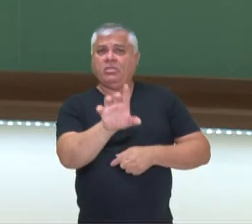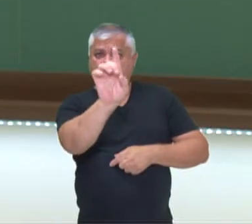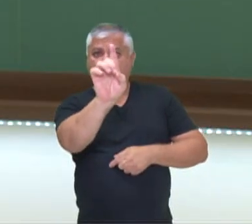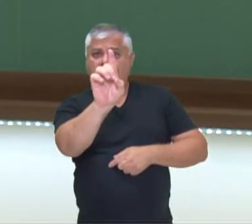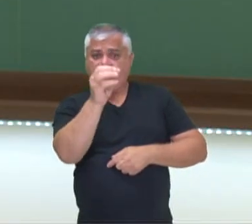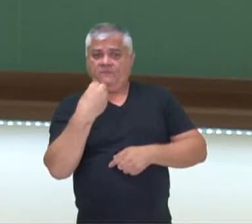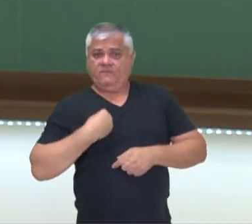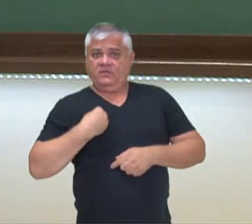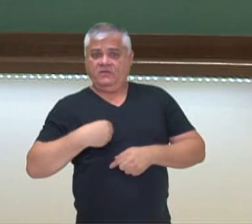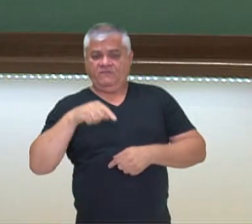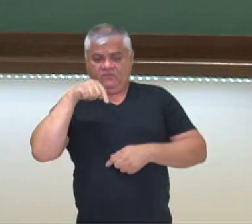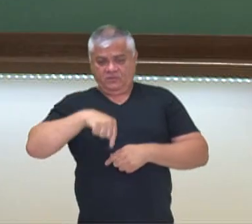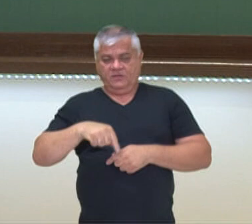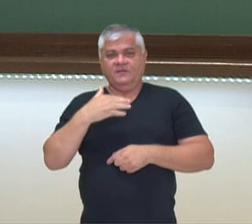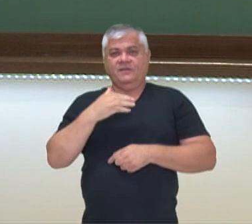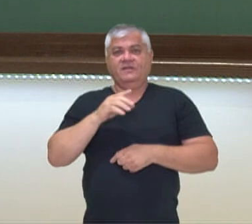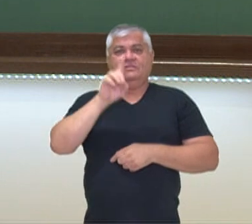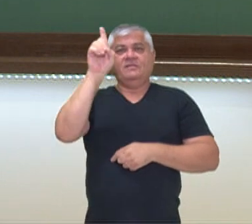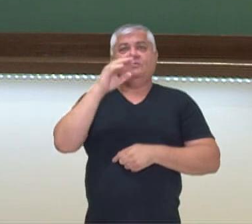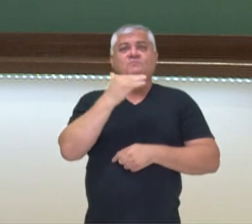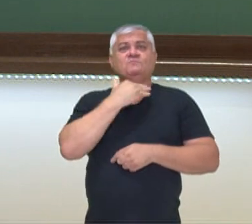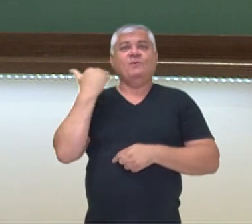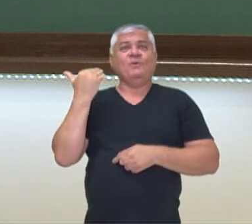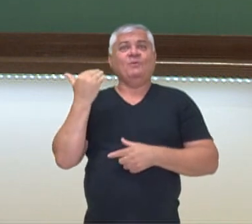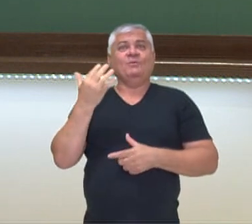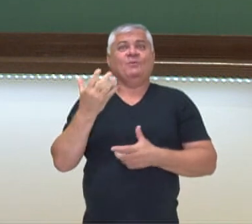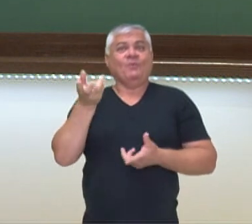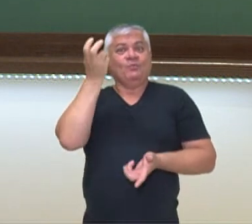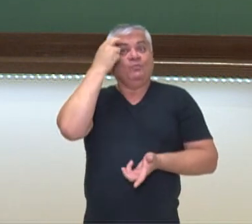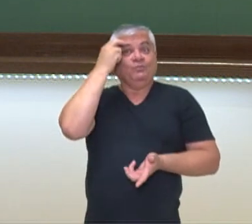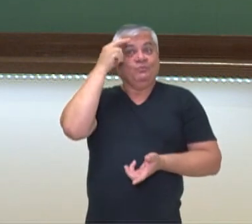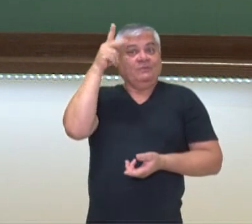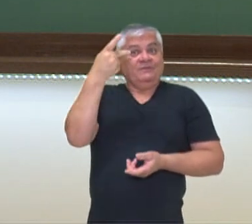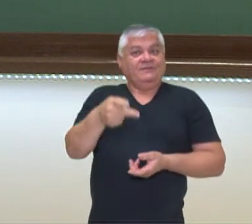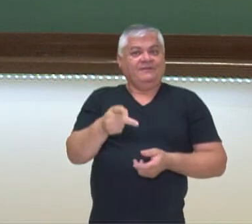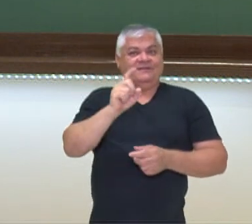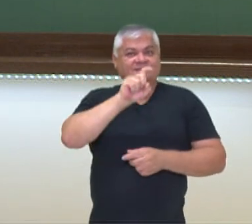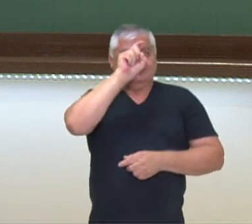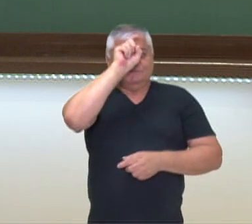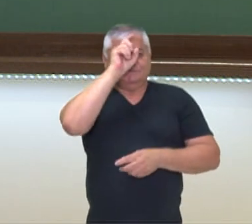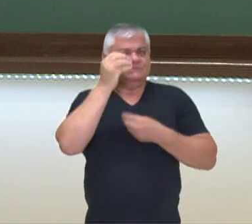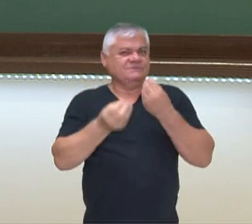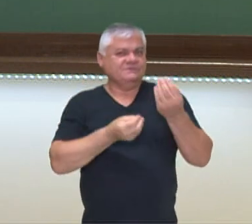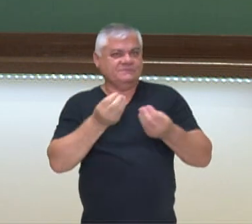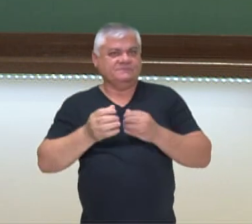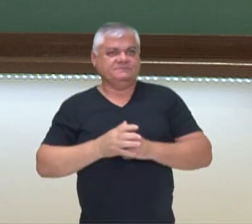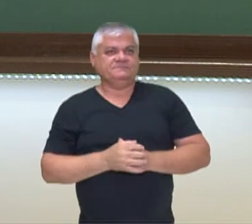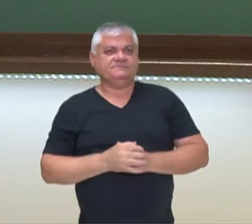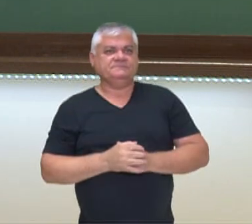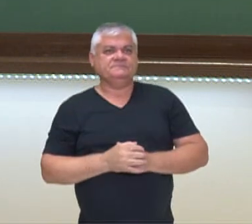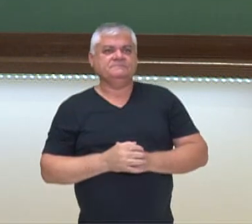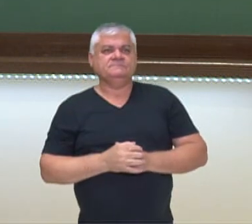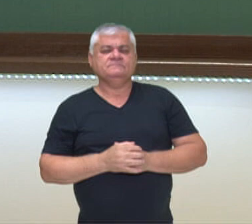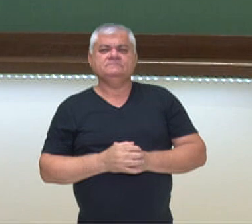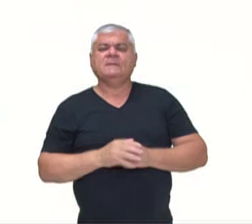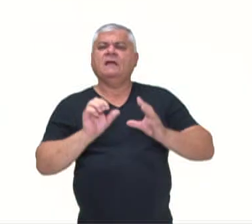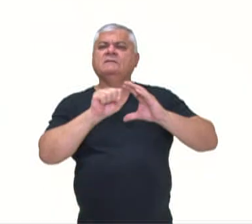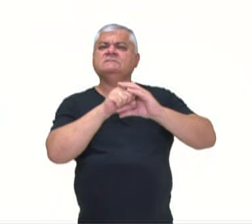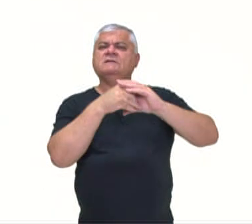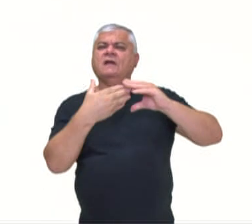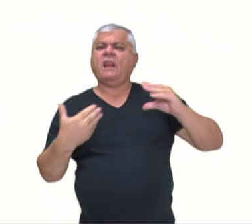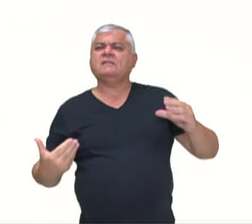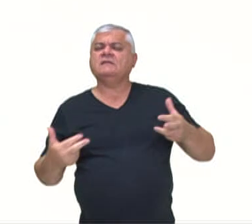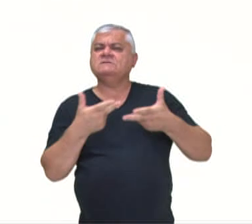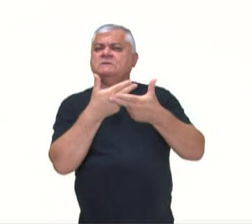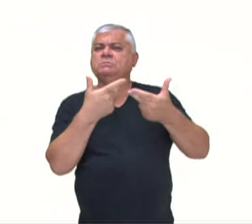vivo e os demais deuses dentro da cultura e da religião do Egito Antigo? Quais eram, então, as